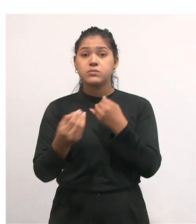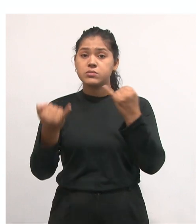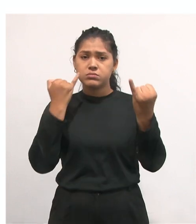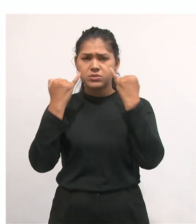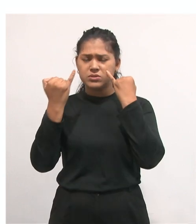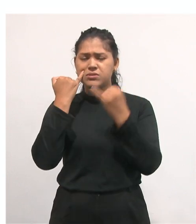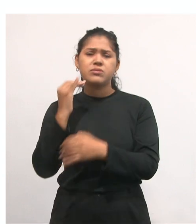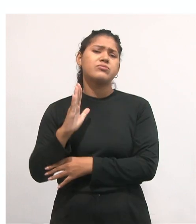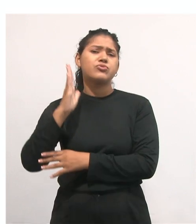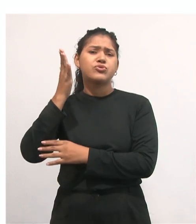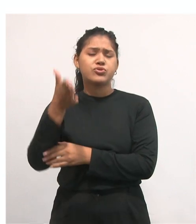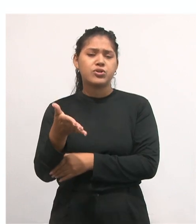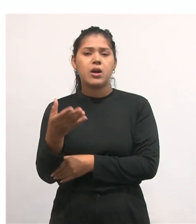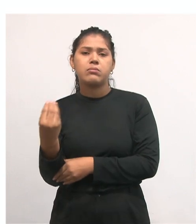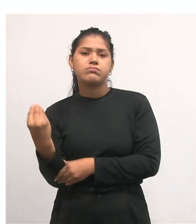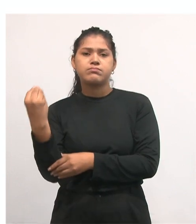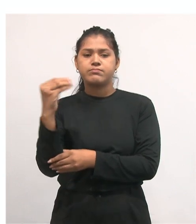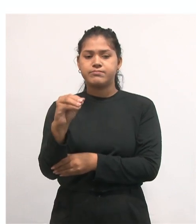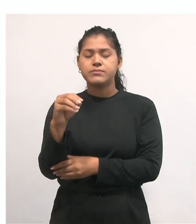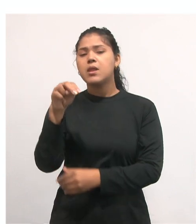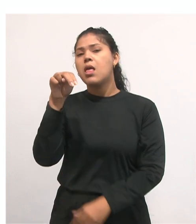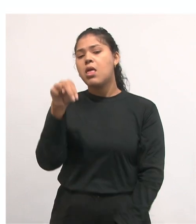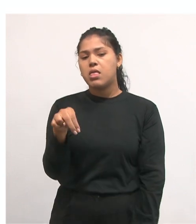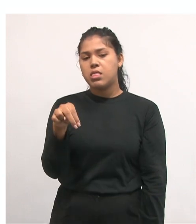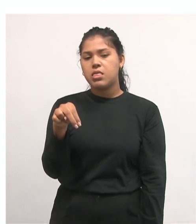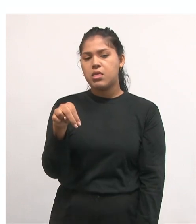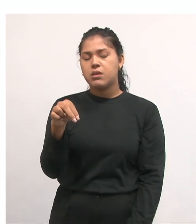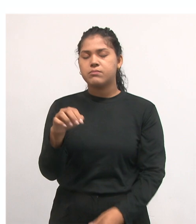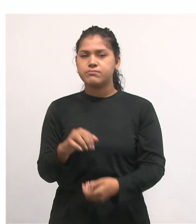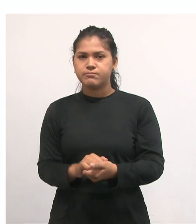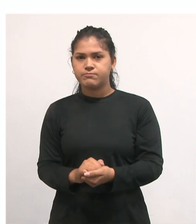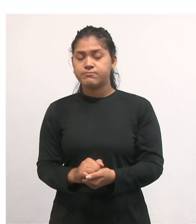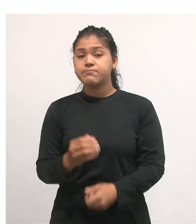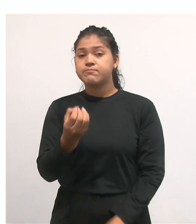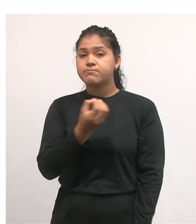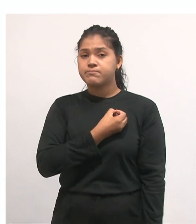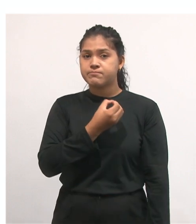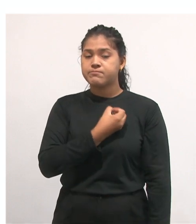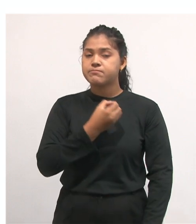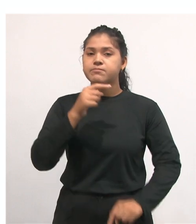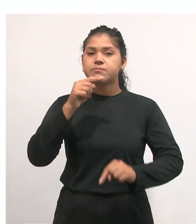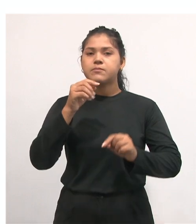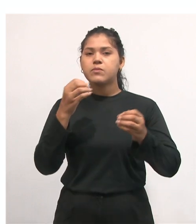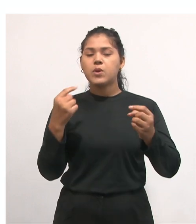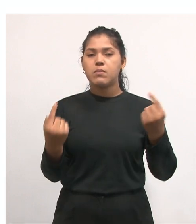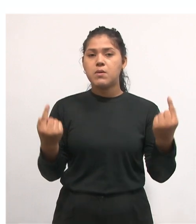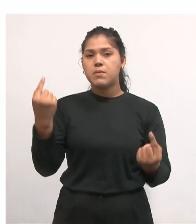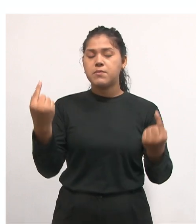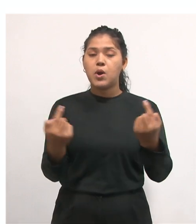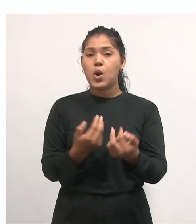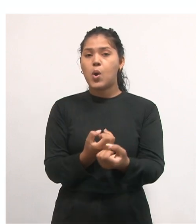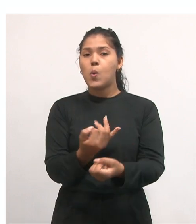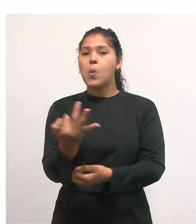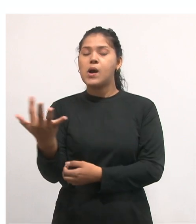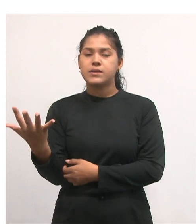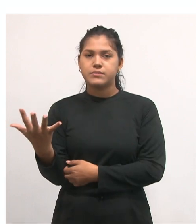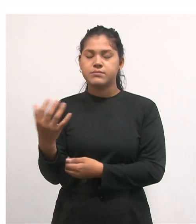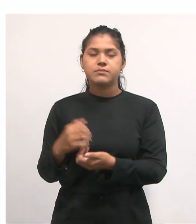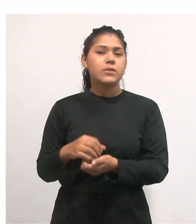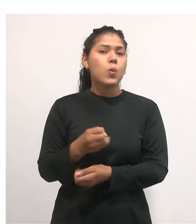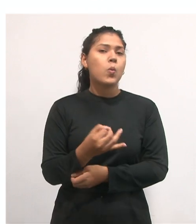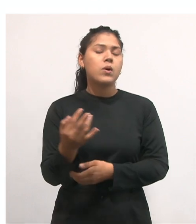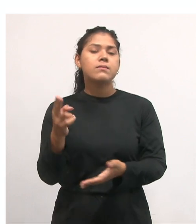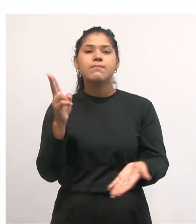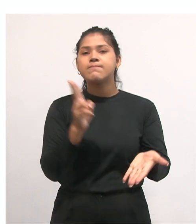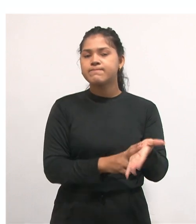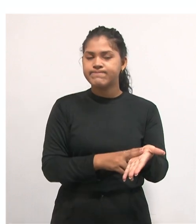vai fazer ela de forma muito fácil. O N, ok? Esse N aqui é o número de variáveis, ok? Por exemplo, quantas notas nós